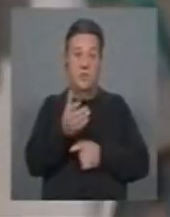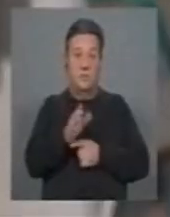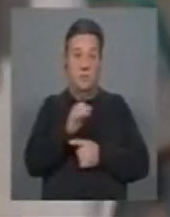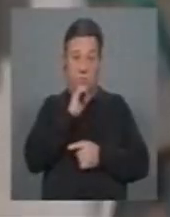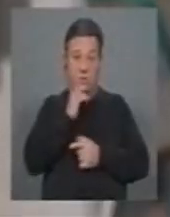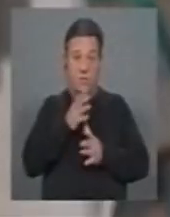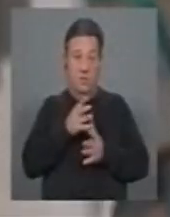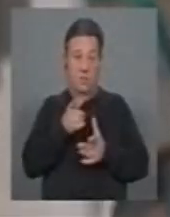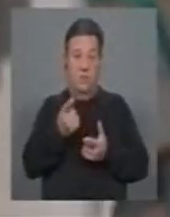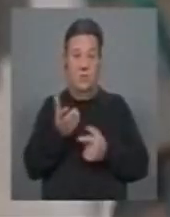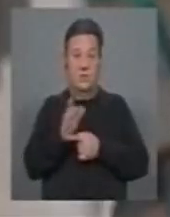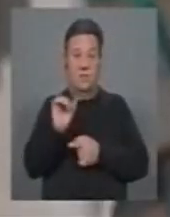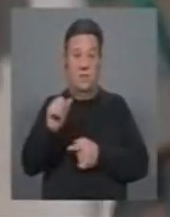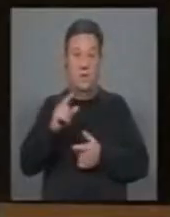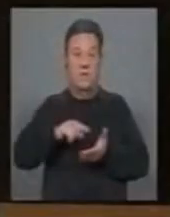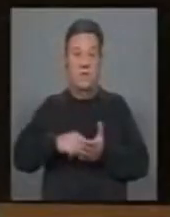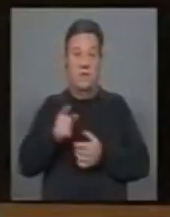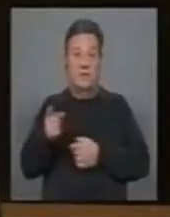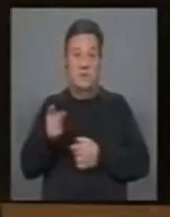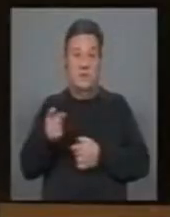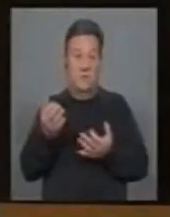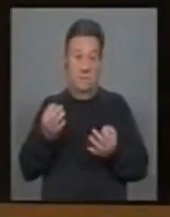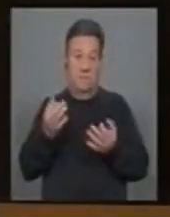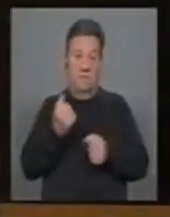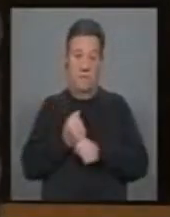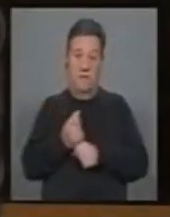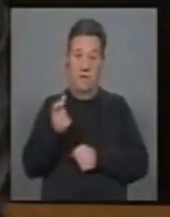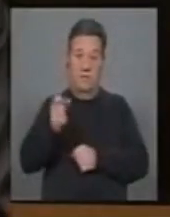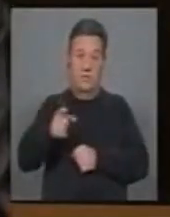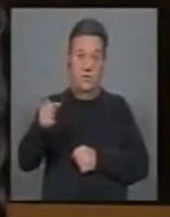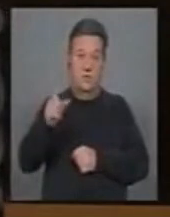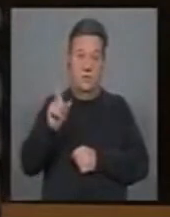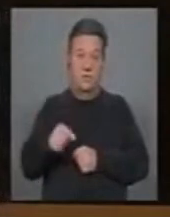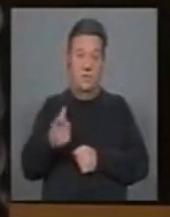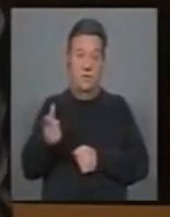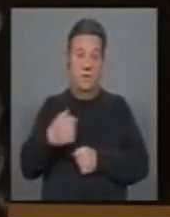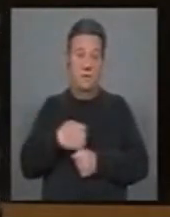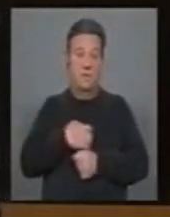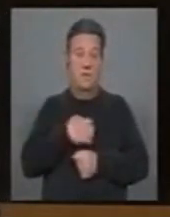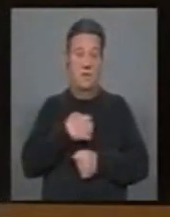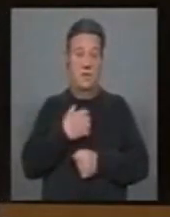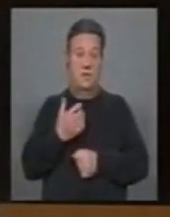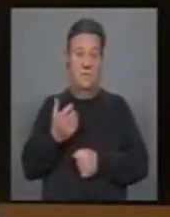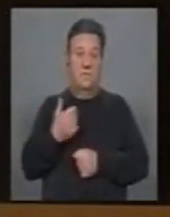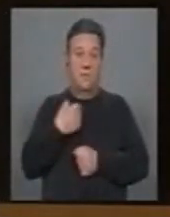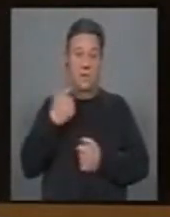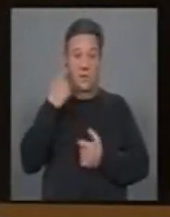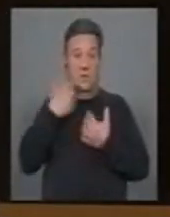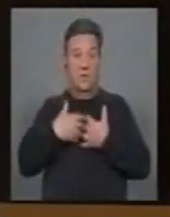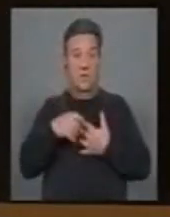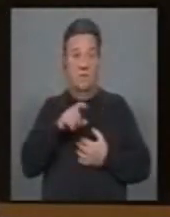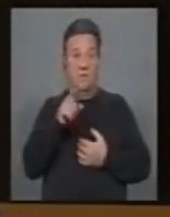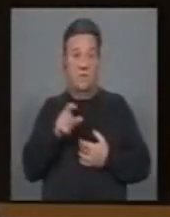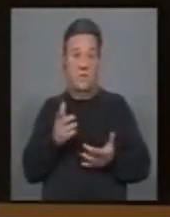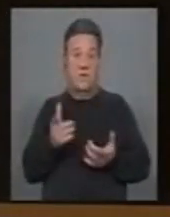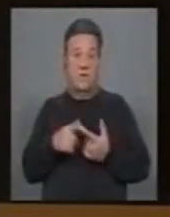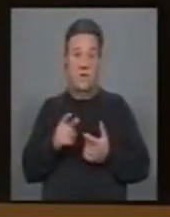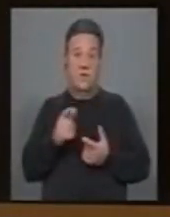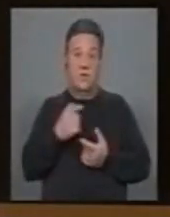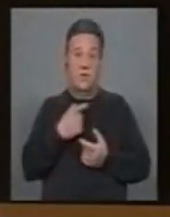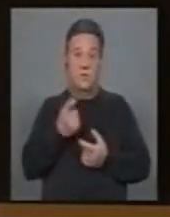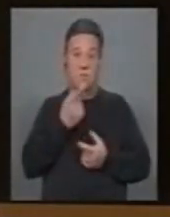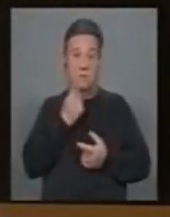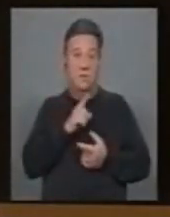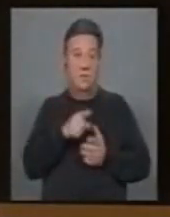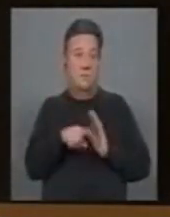exemplo que podemos transmitir ao exemplo da testagem isto faz com que as pessoas também assim tão e desconfiança a desconfiança é um tanto